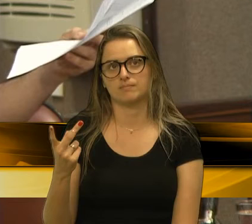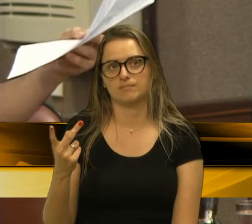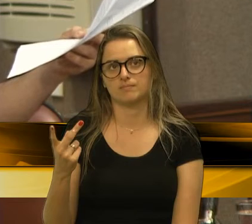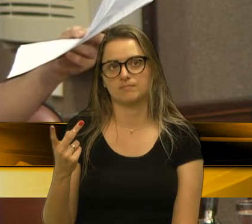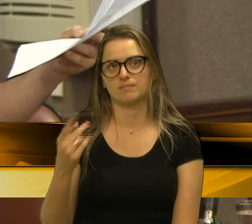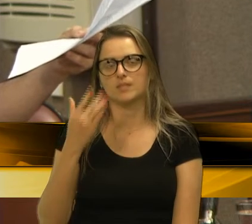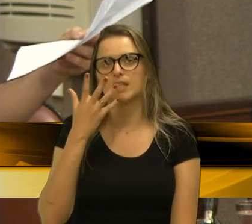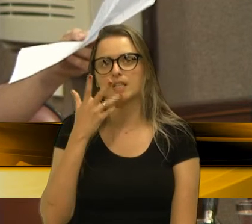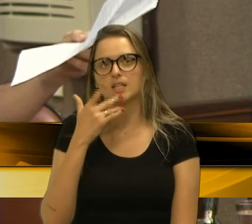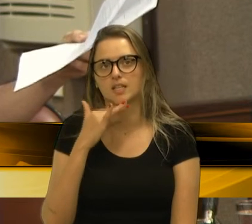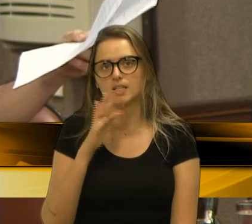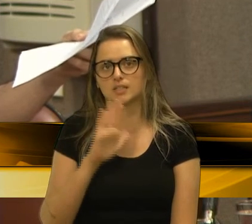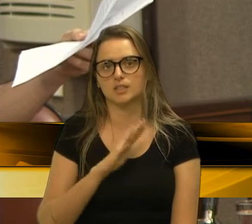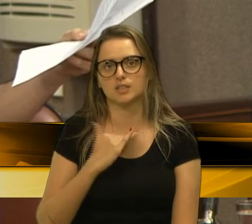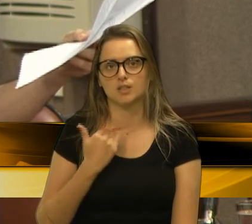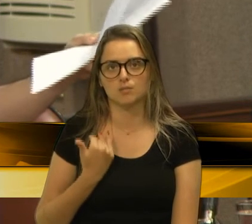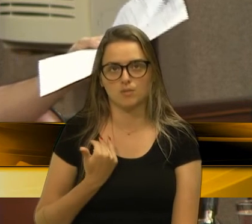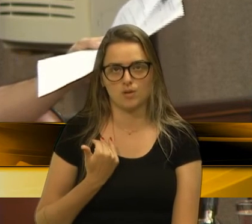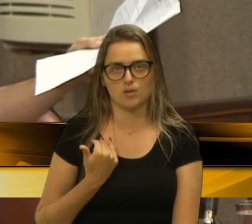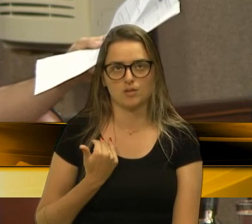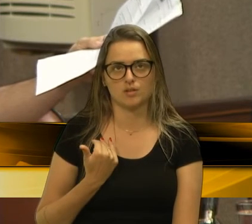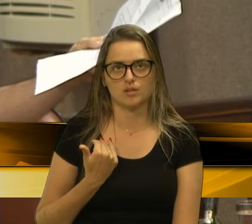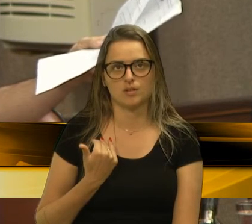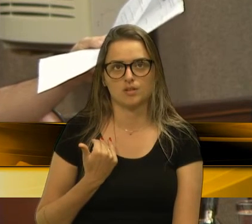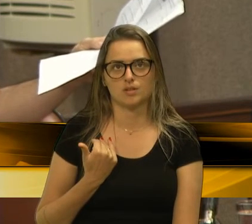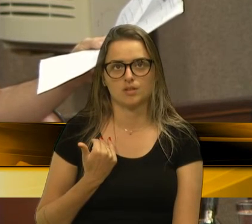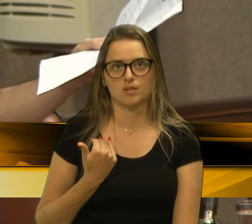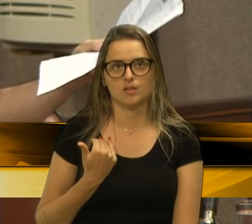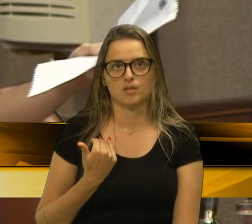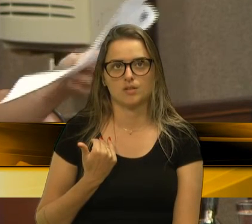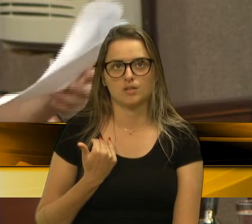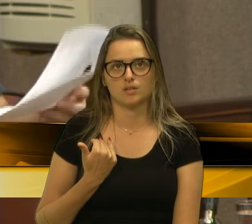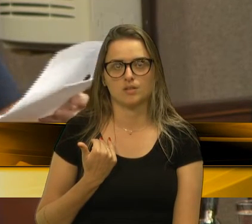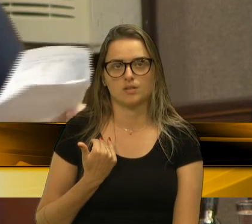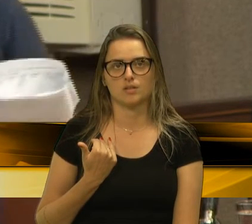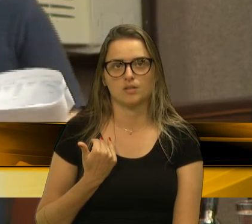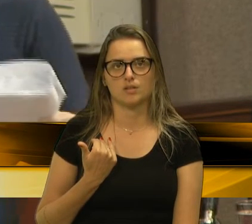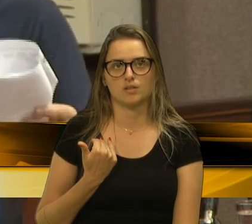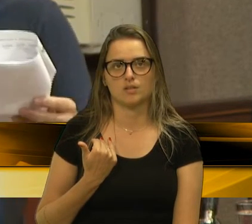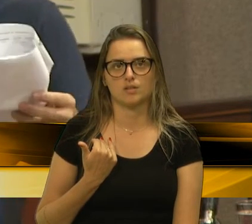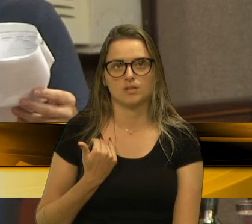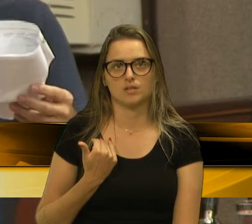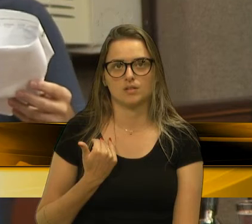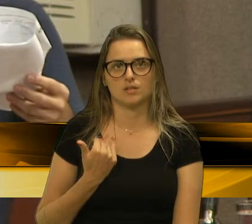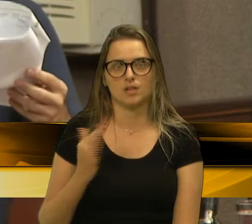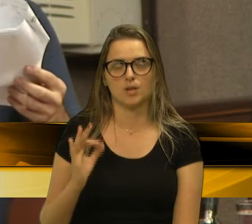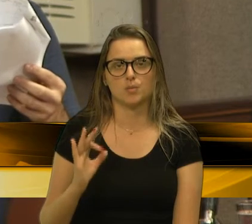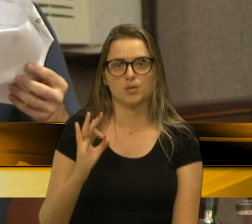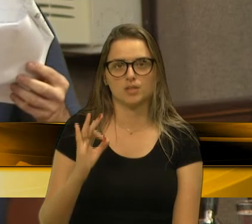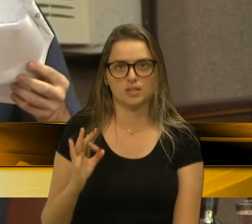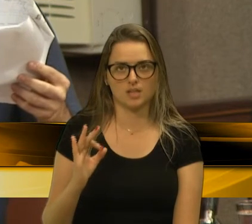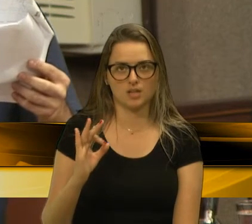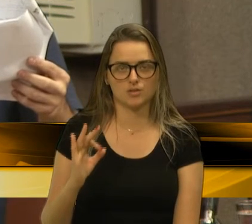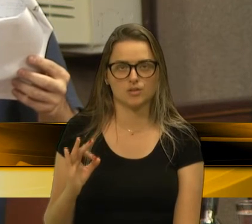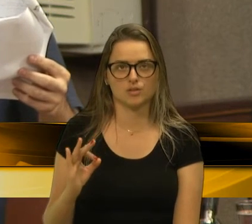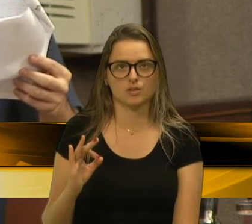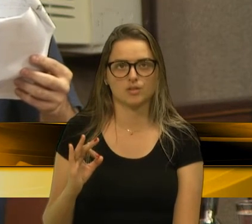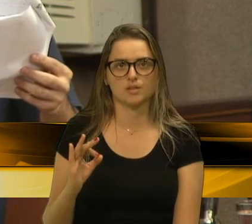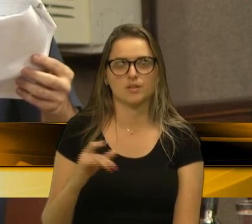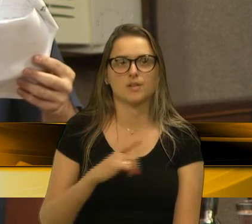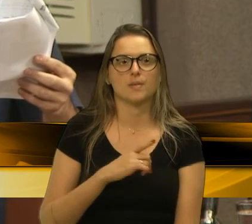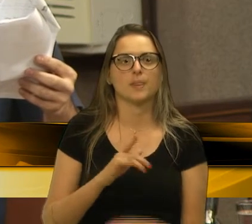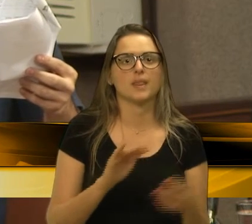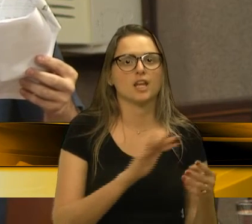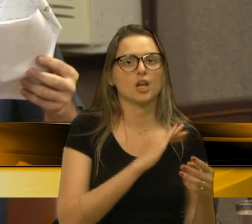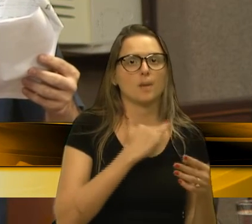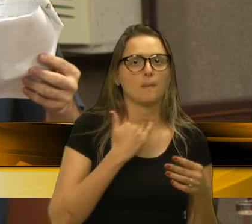crianças mortas a cada ano, a cada percentual. E aqui nós temos a